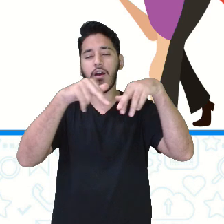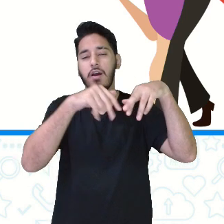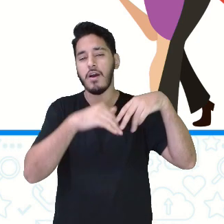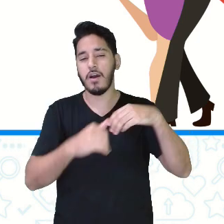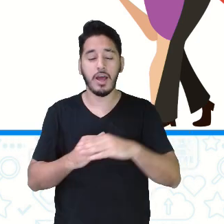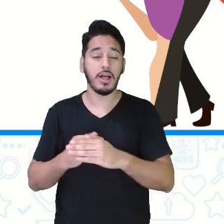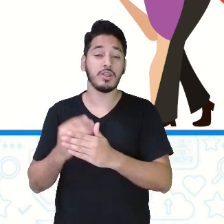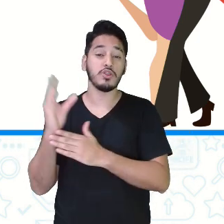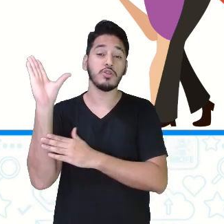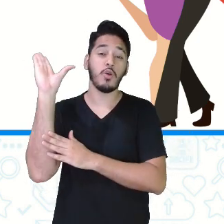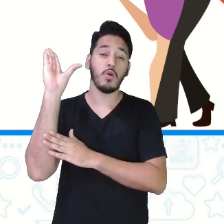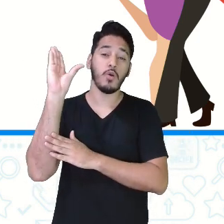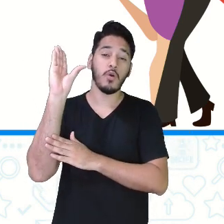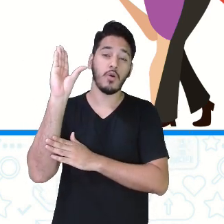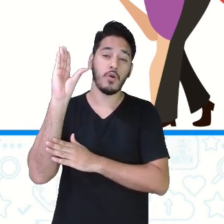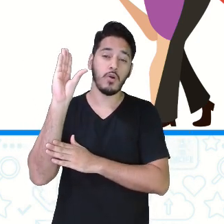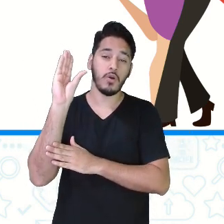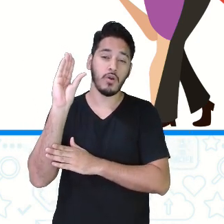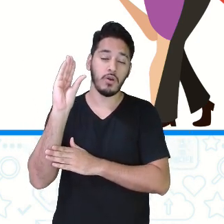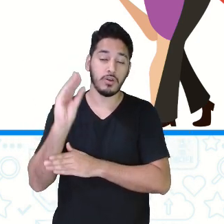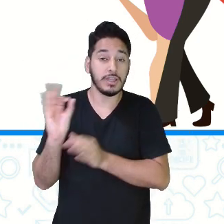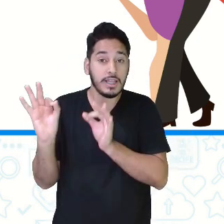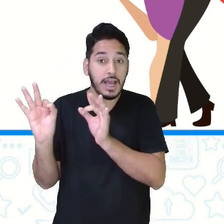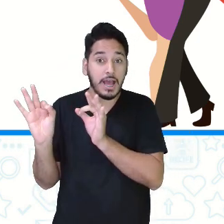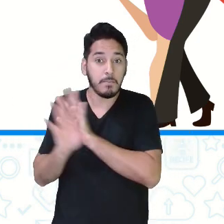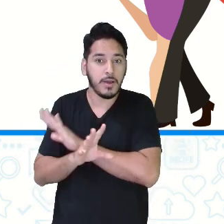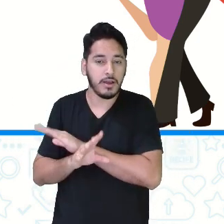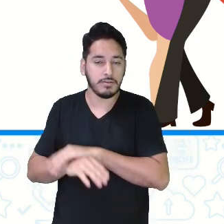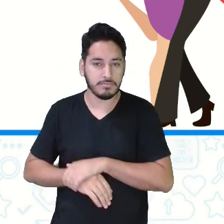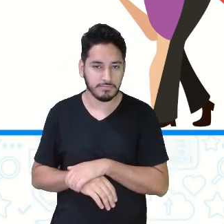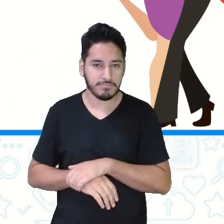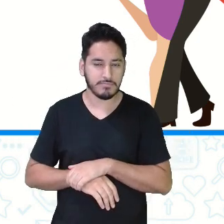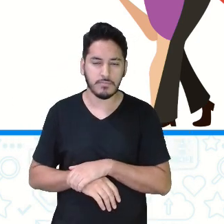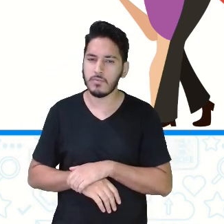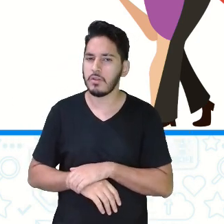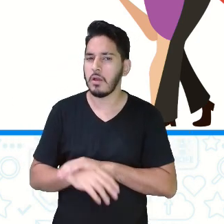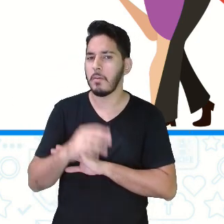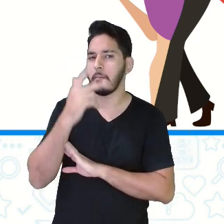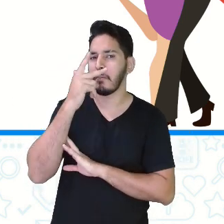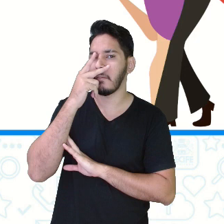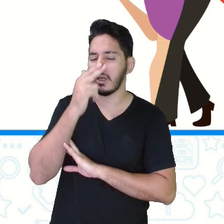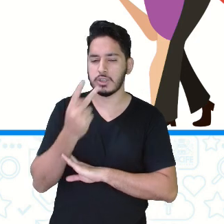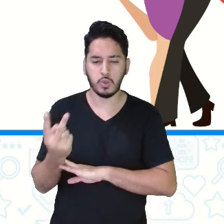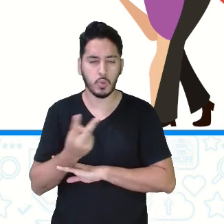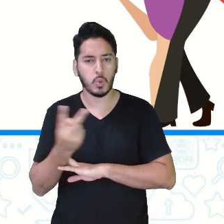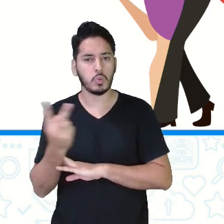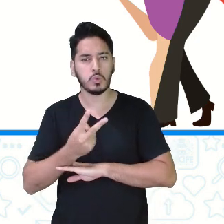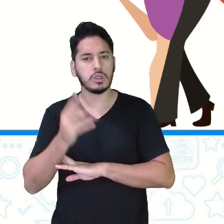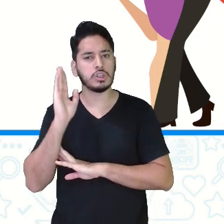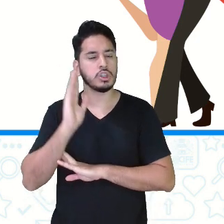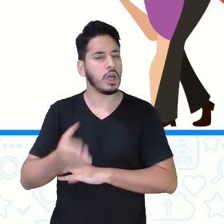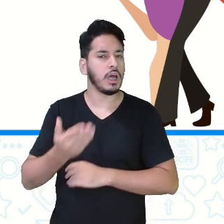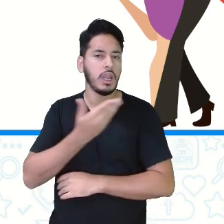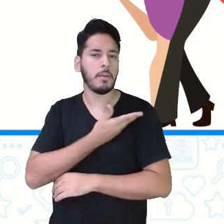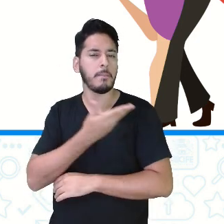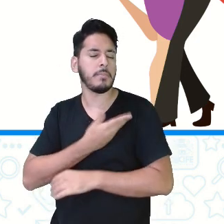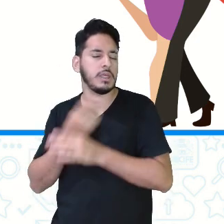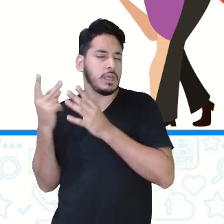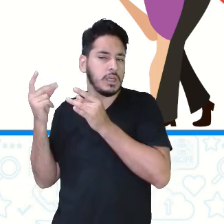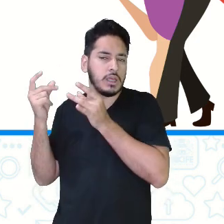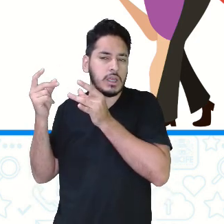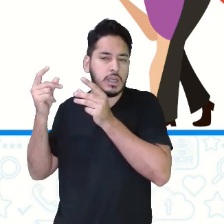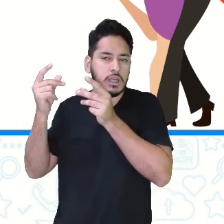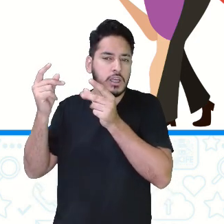resto da noite, até o baile terminar. Parecia que os dois eram velhos parceiros de